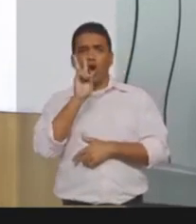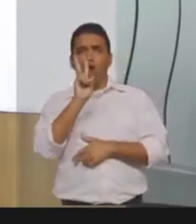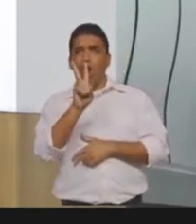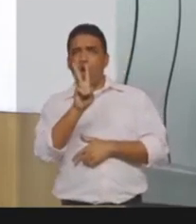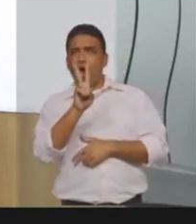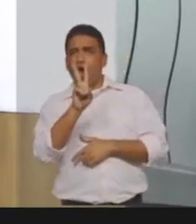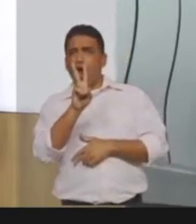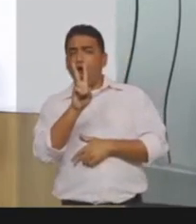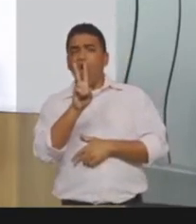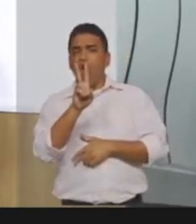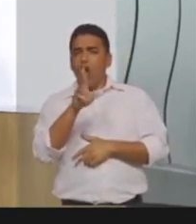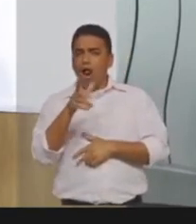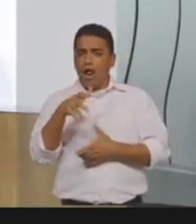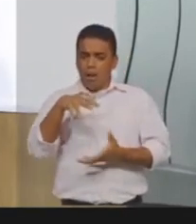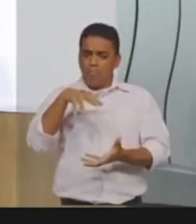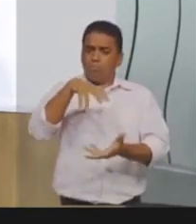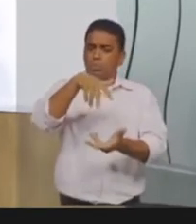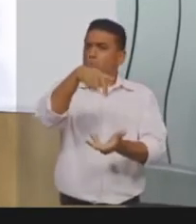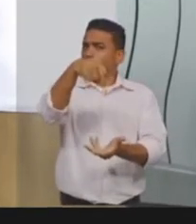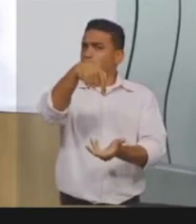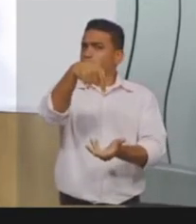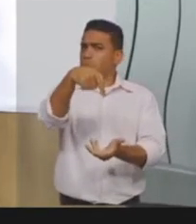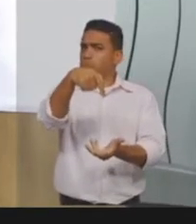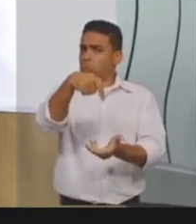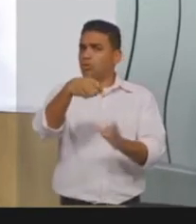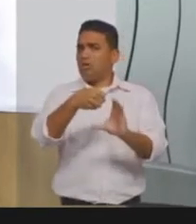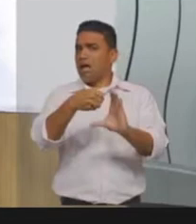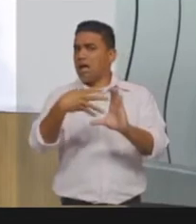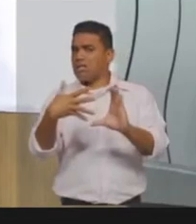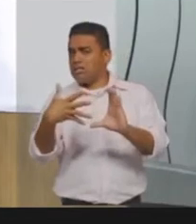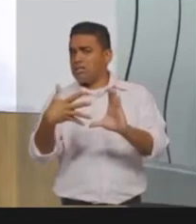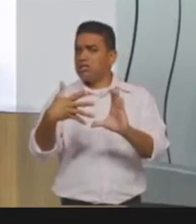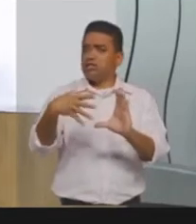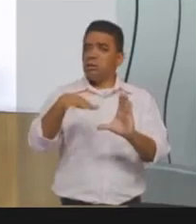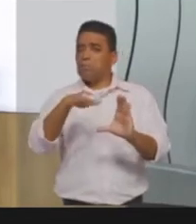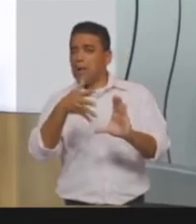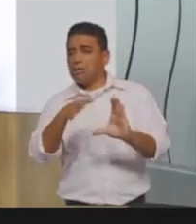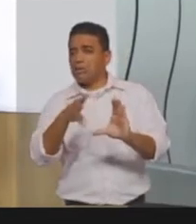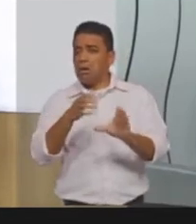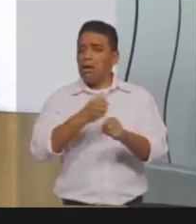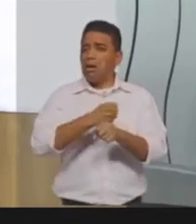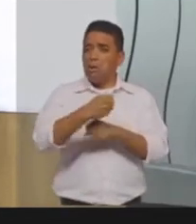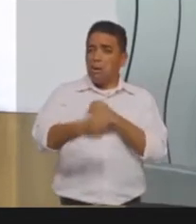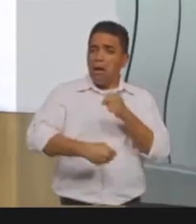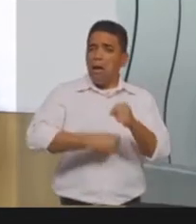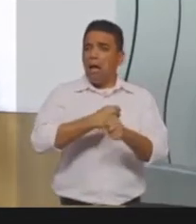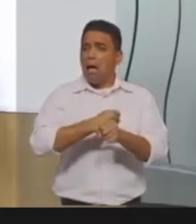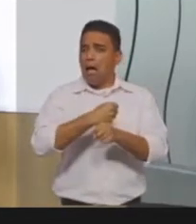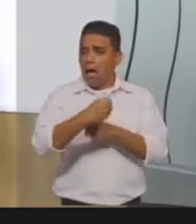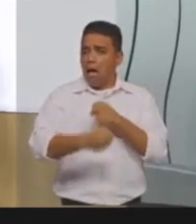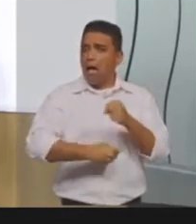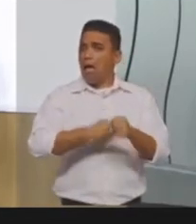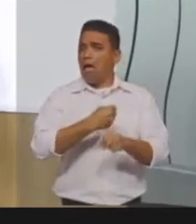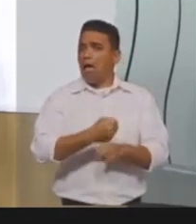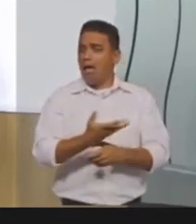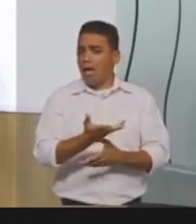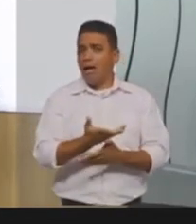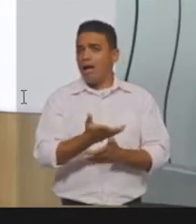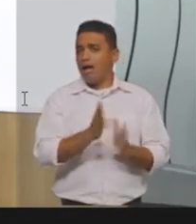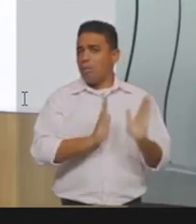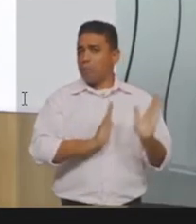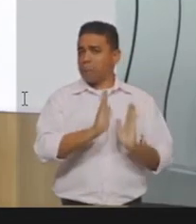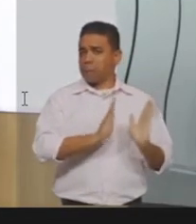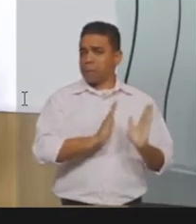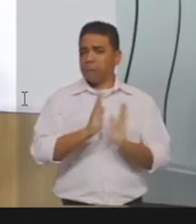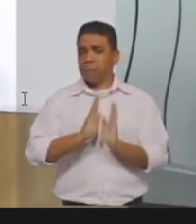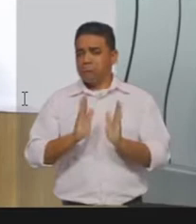planeta em que essas características eram mais ou menos homogêneas no decorrer do ano, ou pelo menos no decorrer das